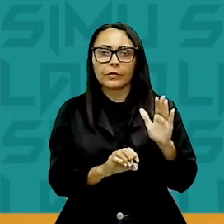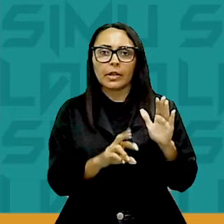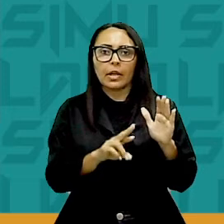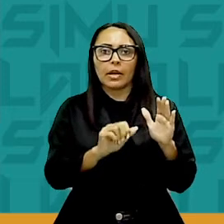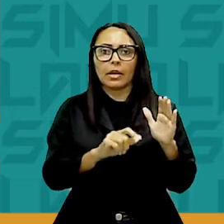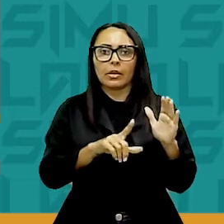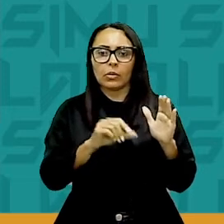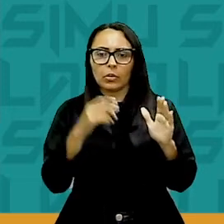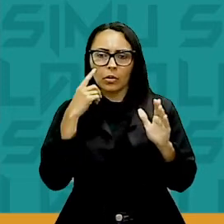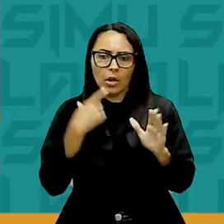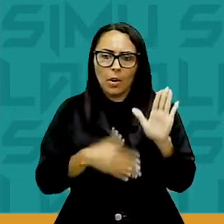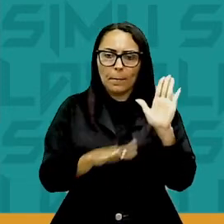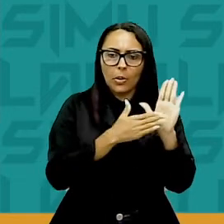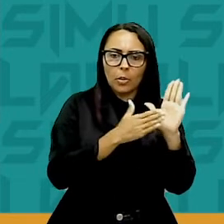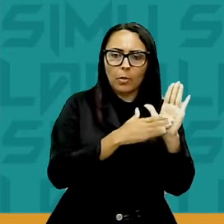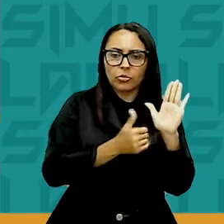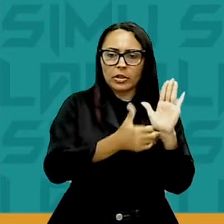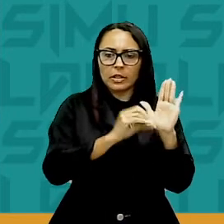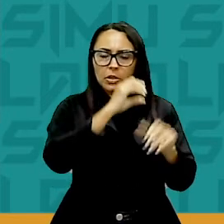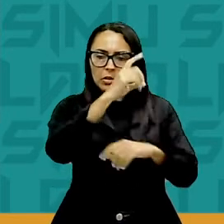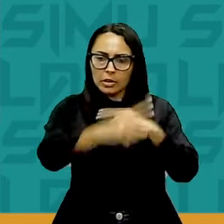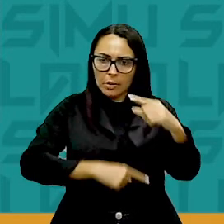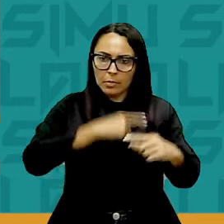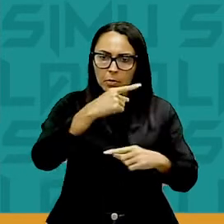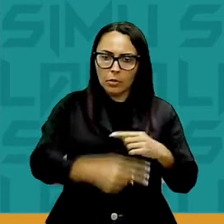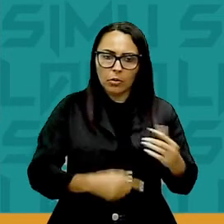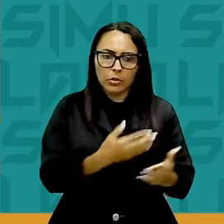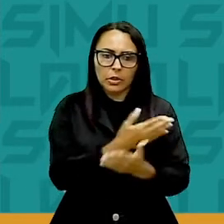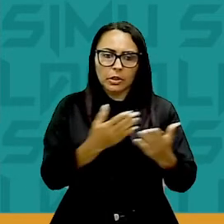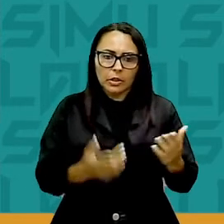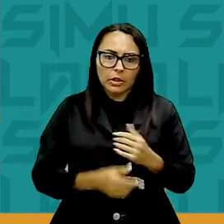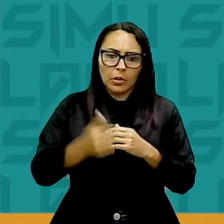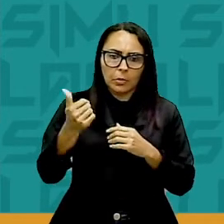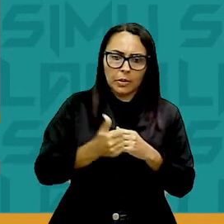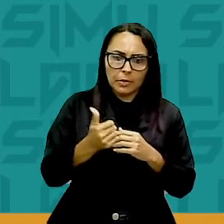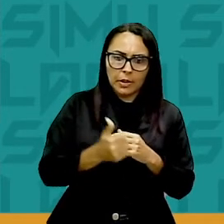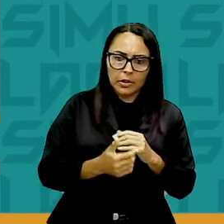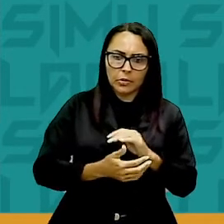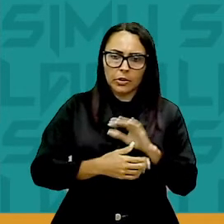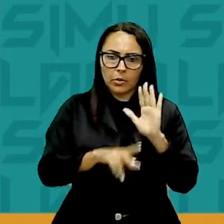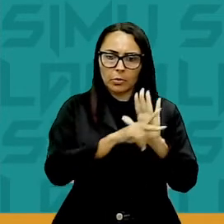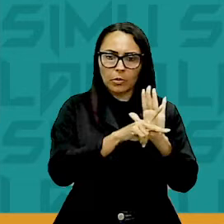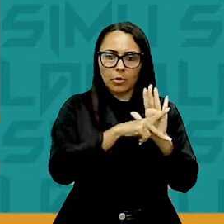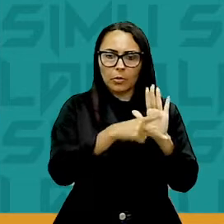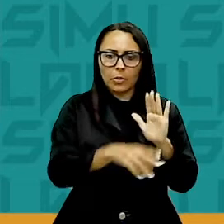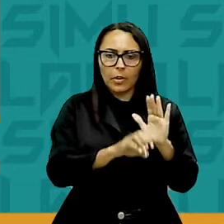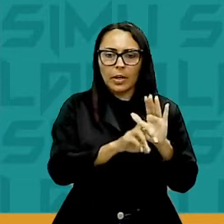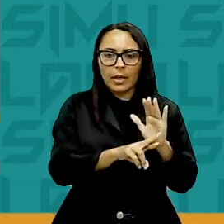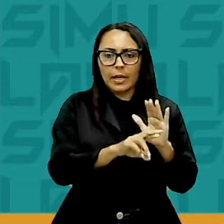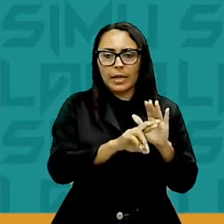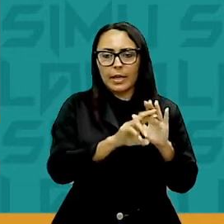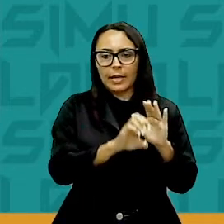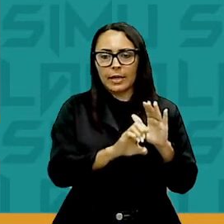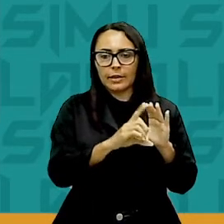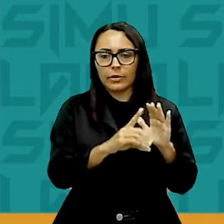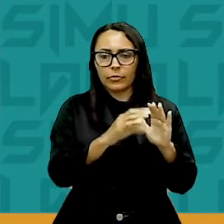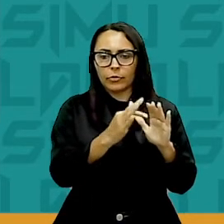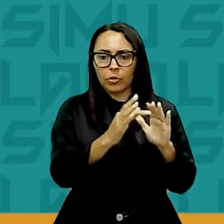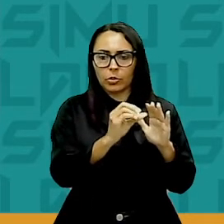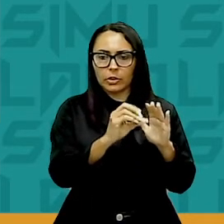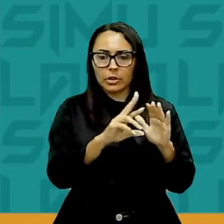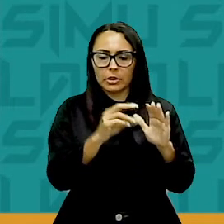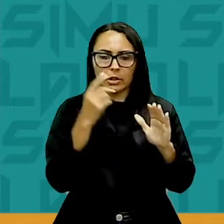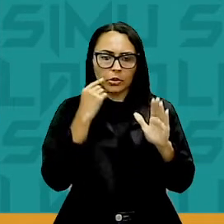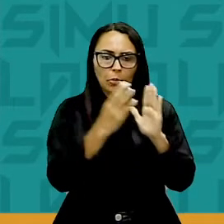proposto 10 anos após o primeiro por Novaro, Bodmer e o próprio Redford, que suplantou o